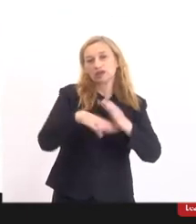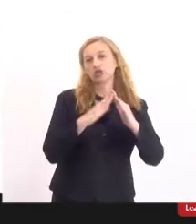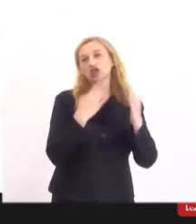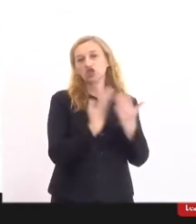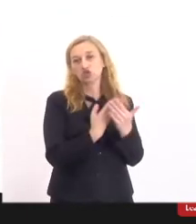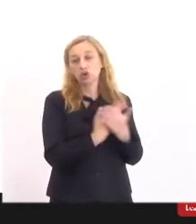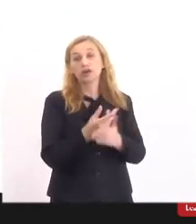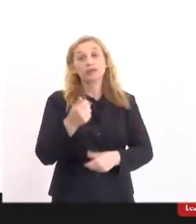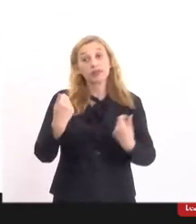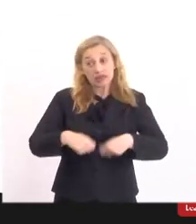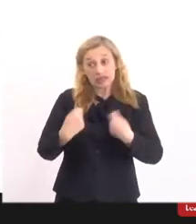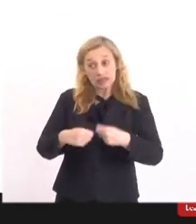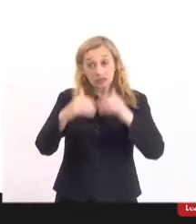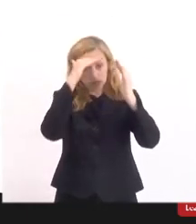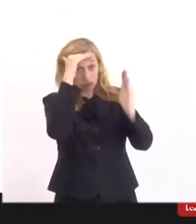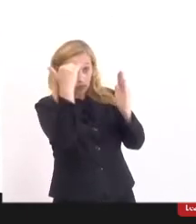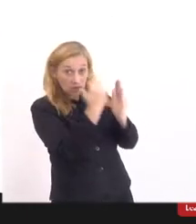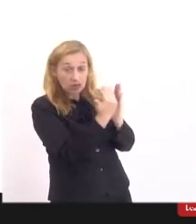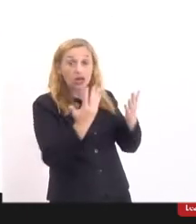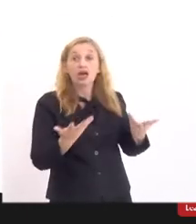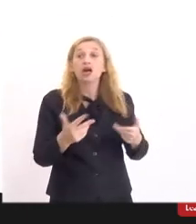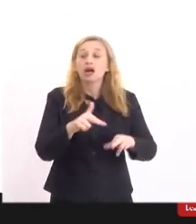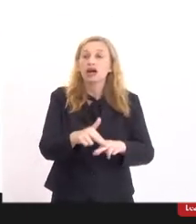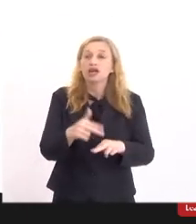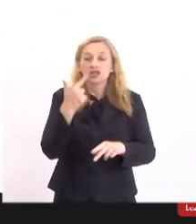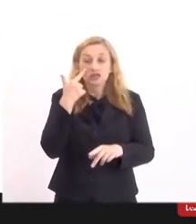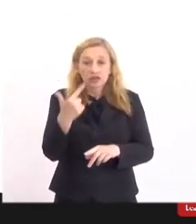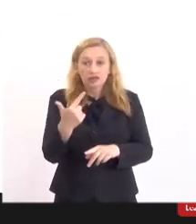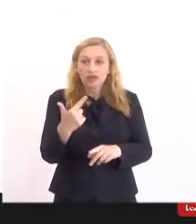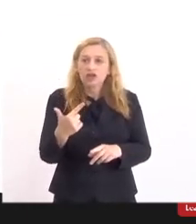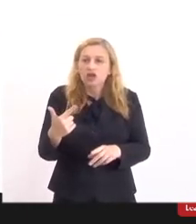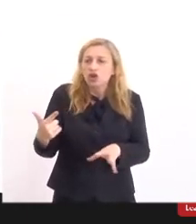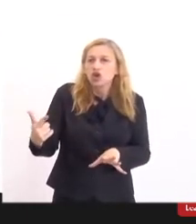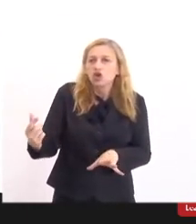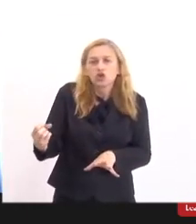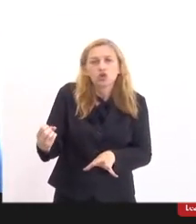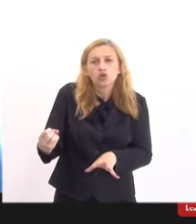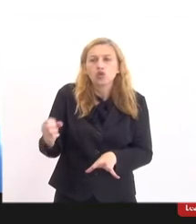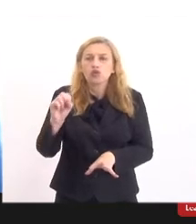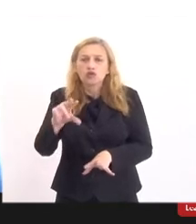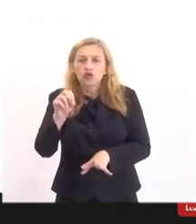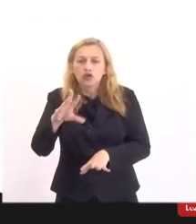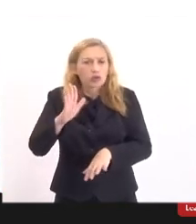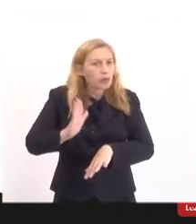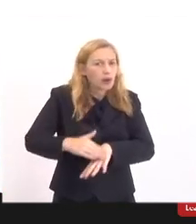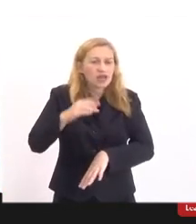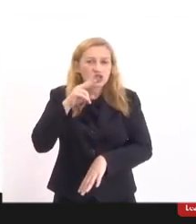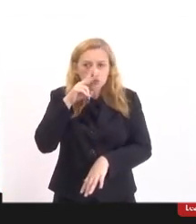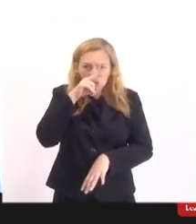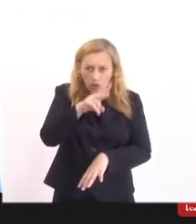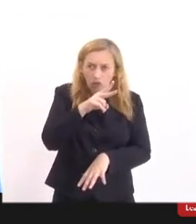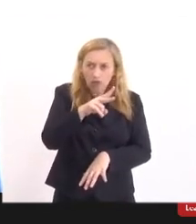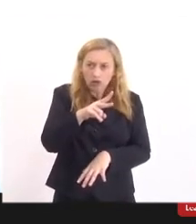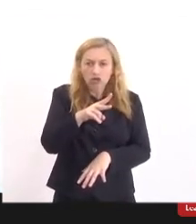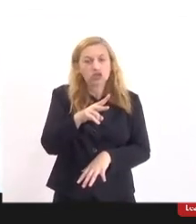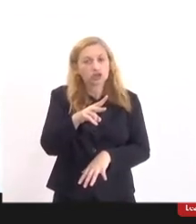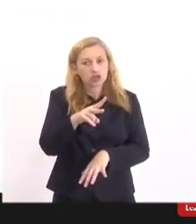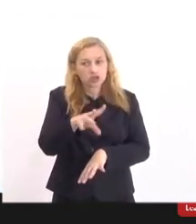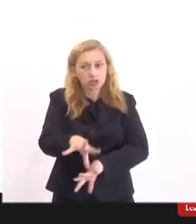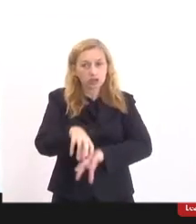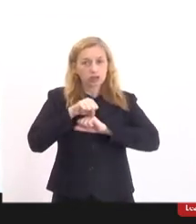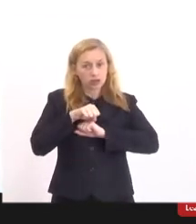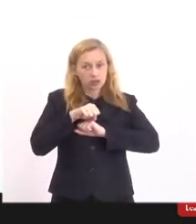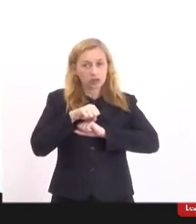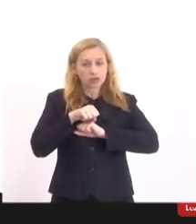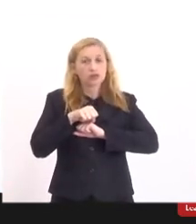forma permanente. E aí a gente está diante de uma variante que é a mais contagiosa, embora menos mortal, até pelo